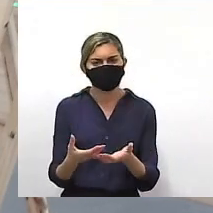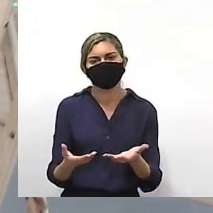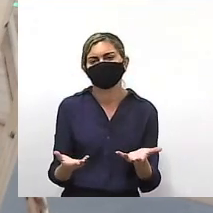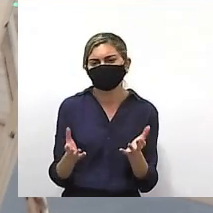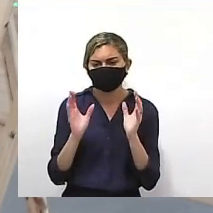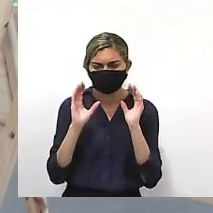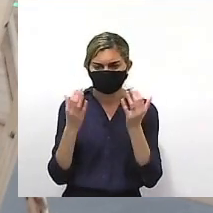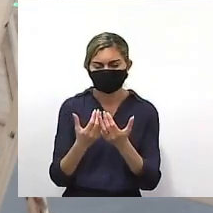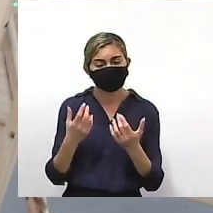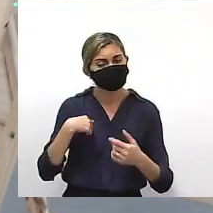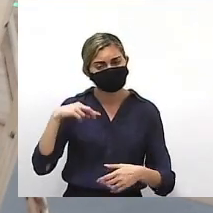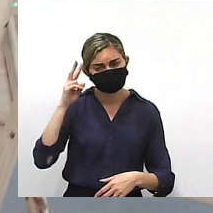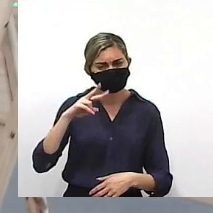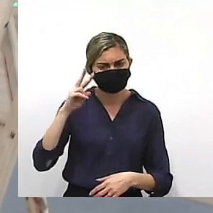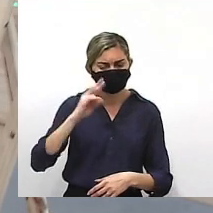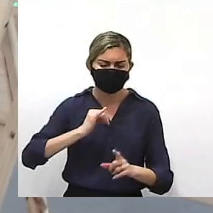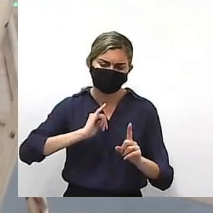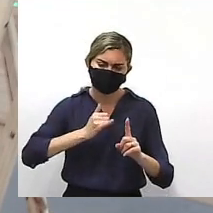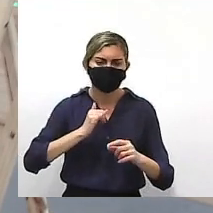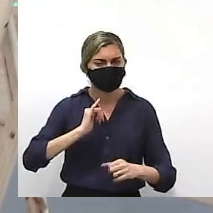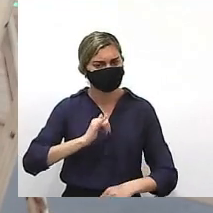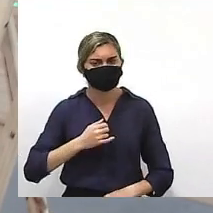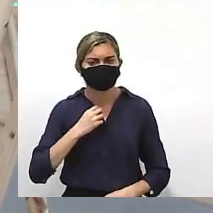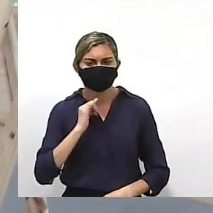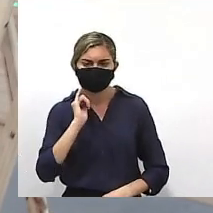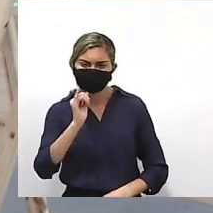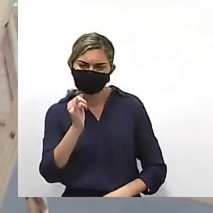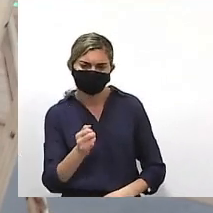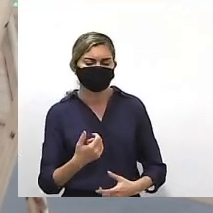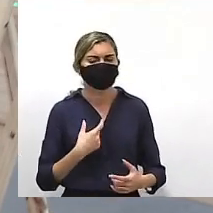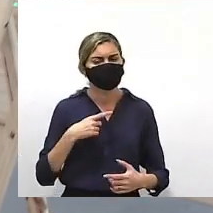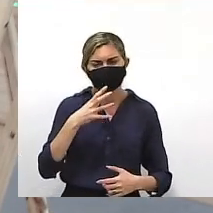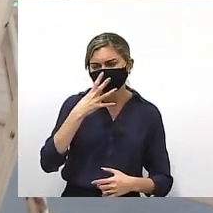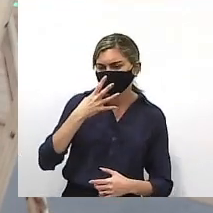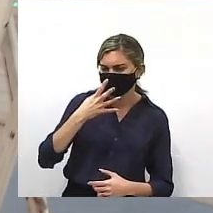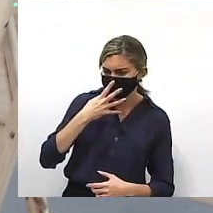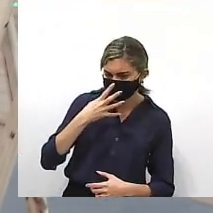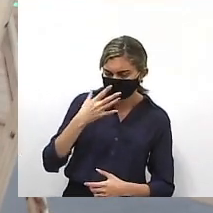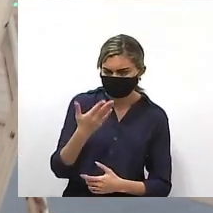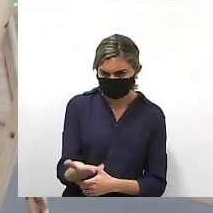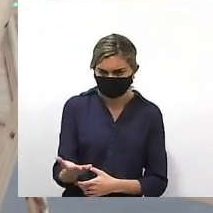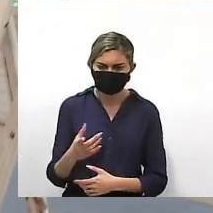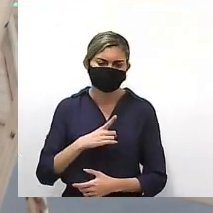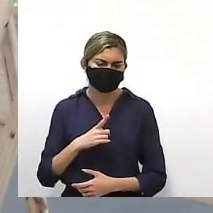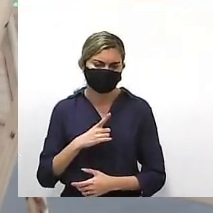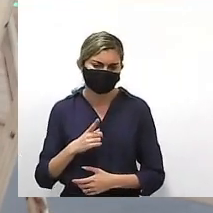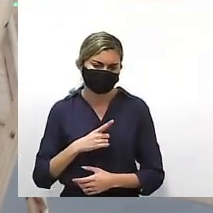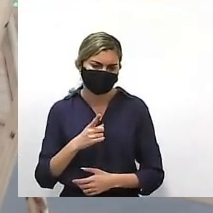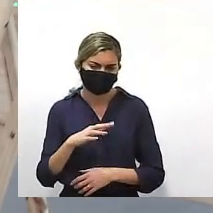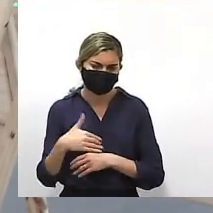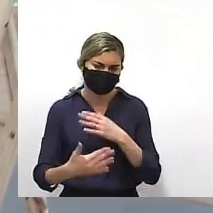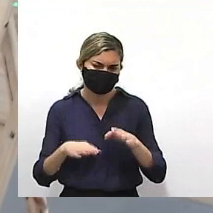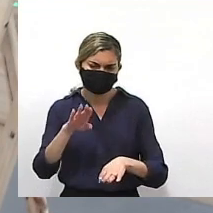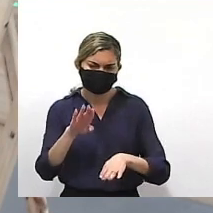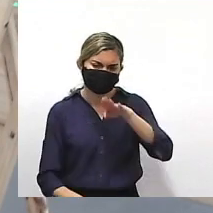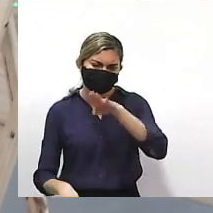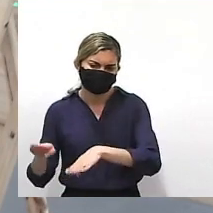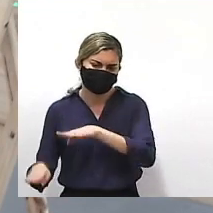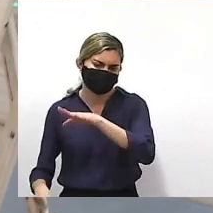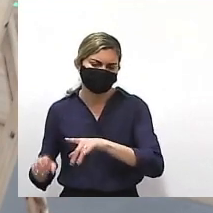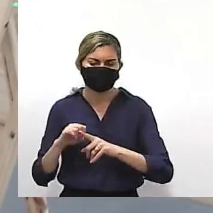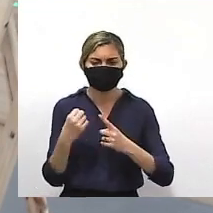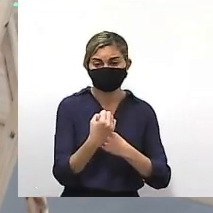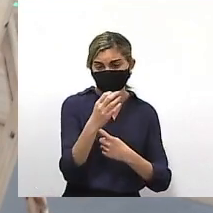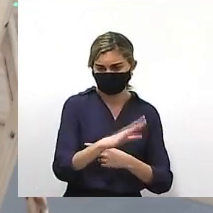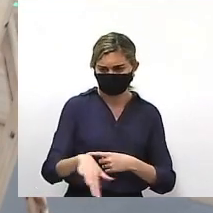uma história a ser contada. Se nós formos observar, nós temos traços de desigualdade social, que é